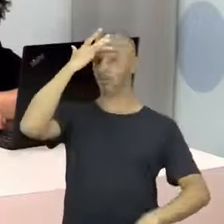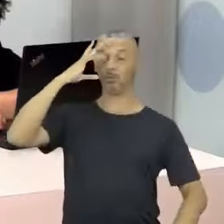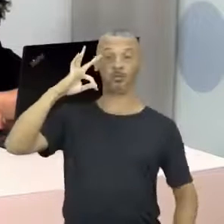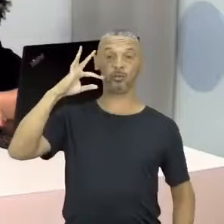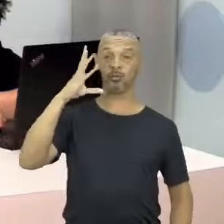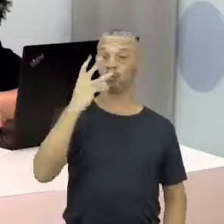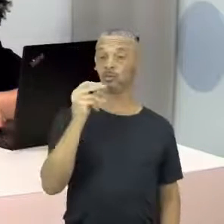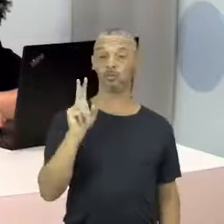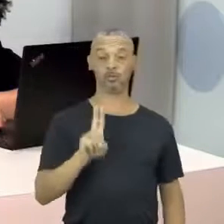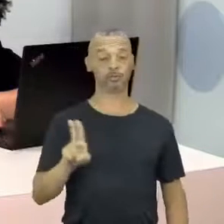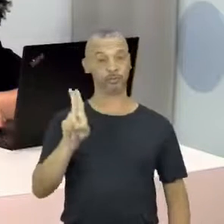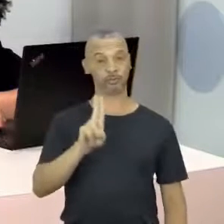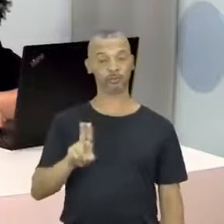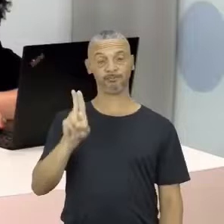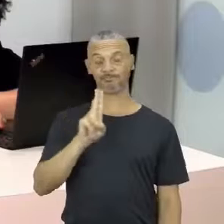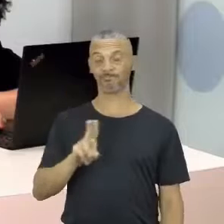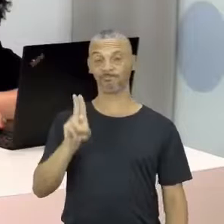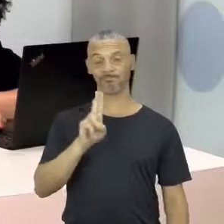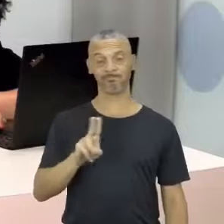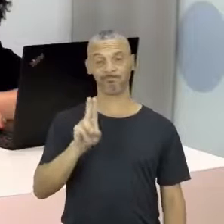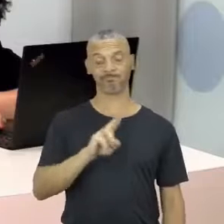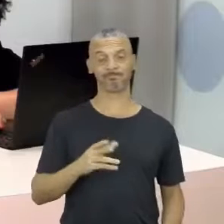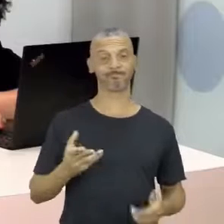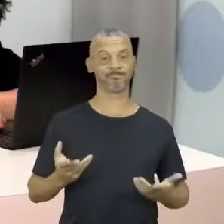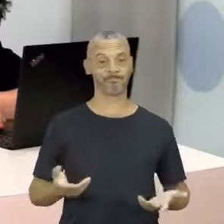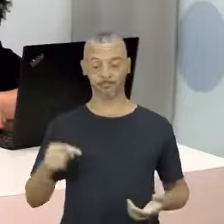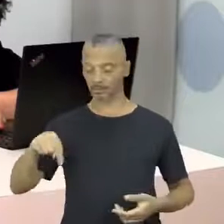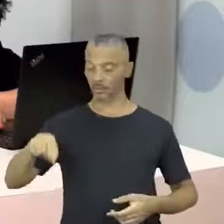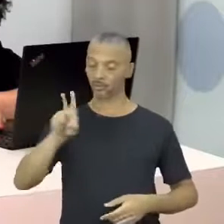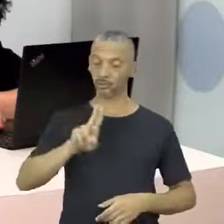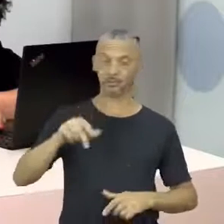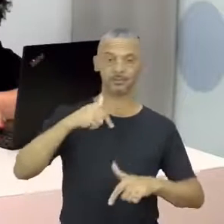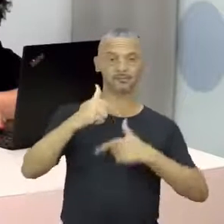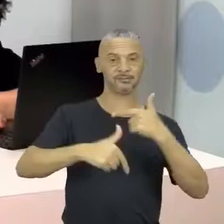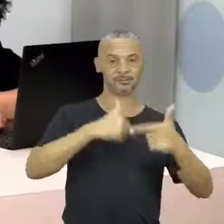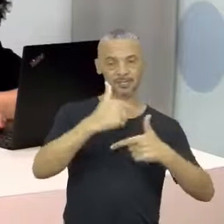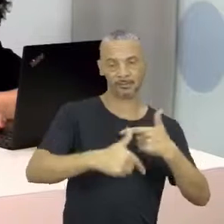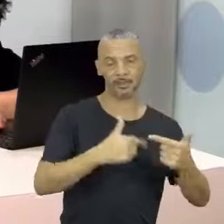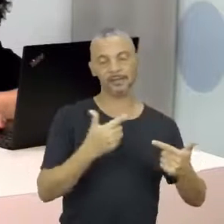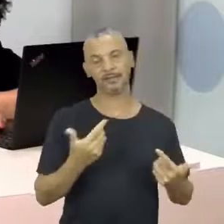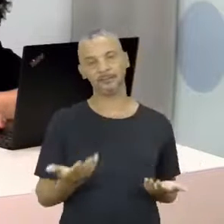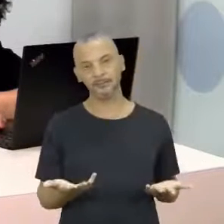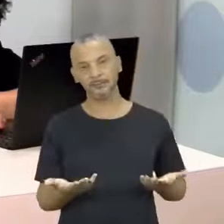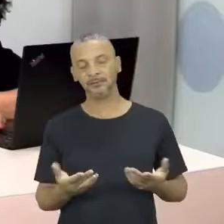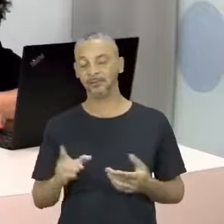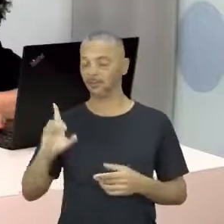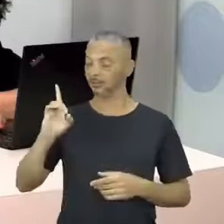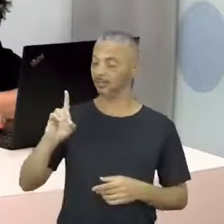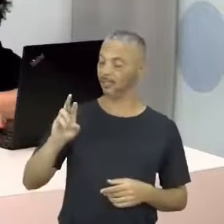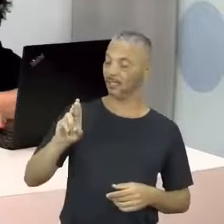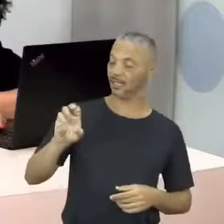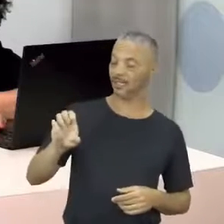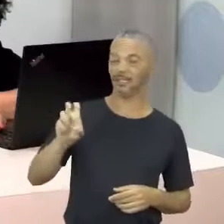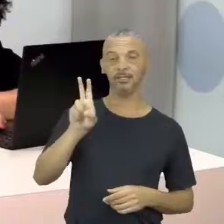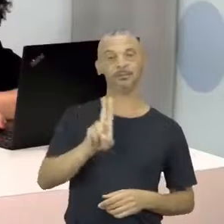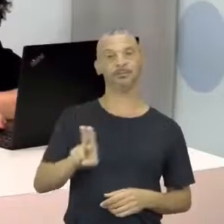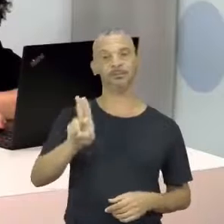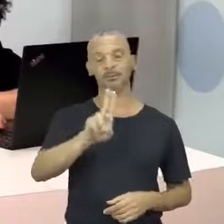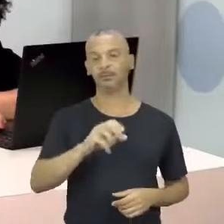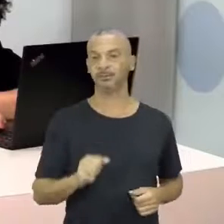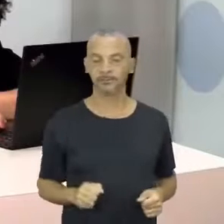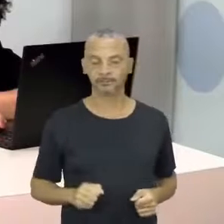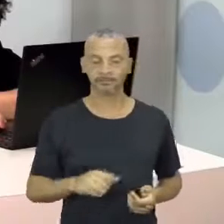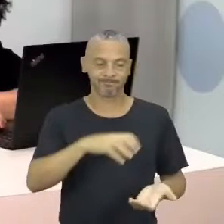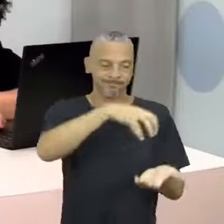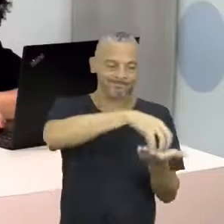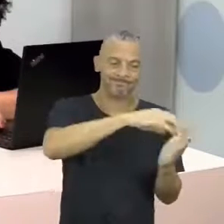Todo mundo da SEDUC, então, né? todo mundo da SEDUC. Então, a gente usa aqui no trabalho, quando vai fazer alguma consulta, a diretoria de ensino usa, a